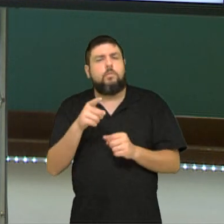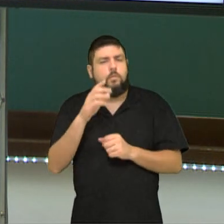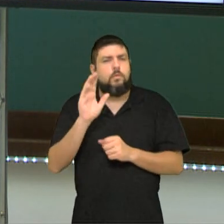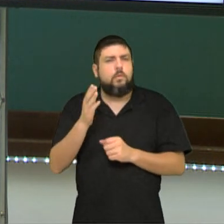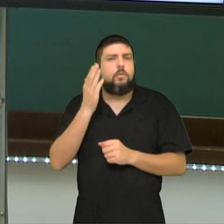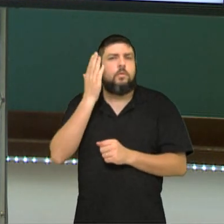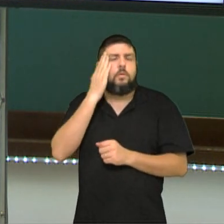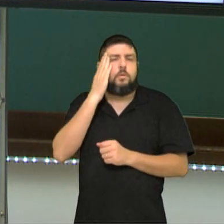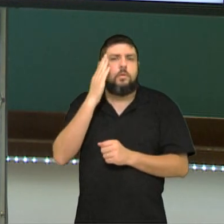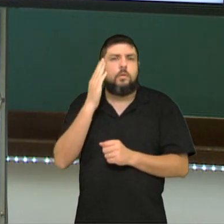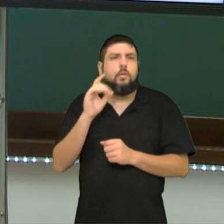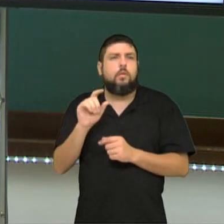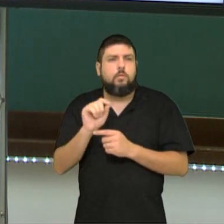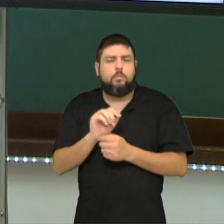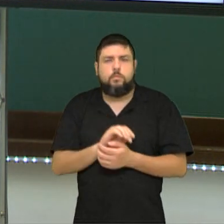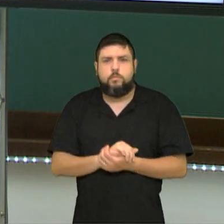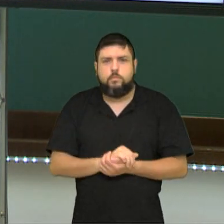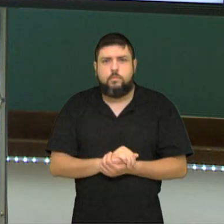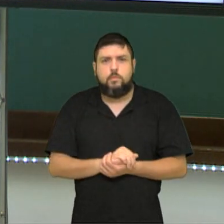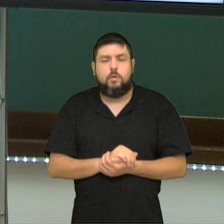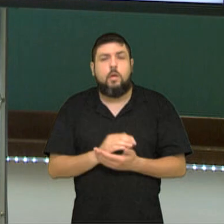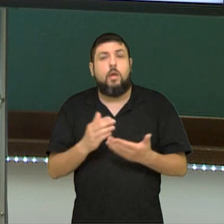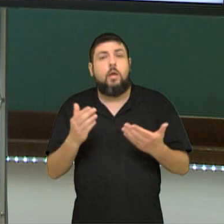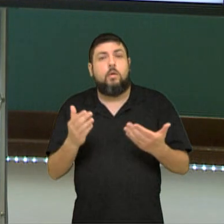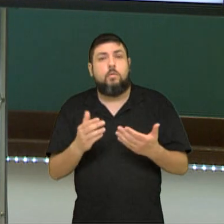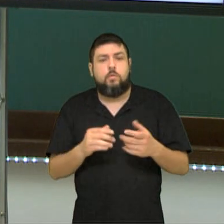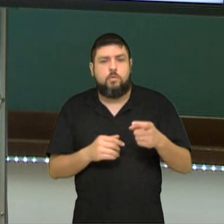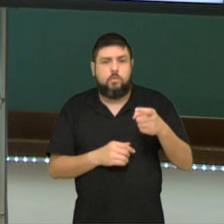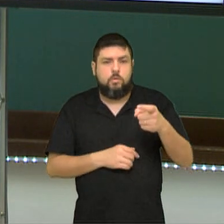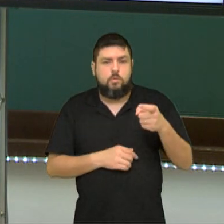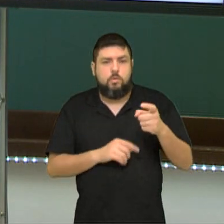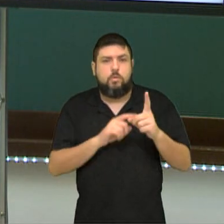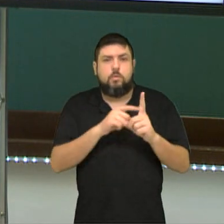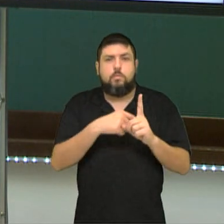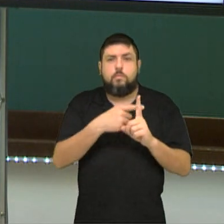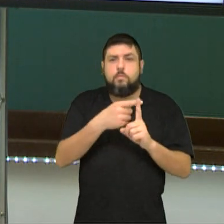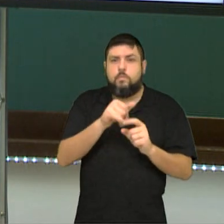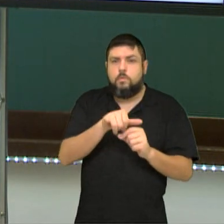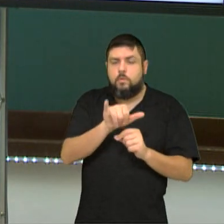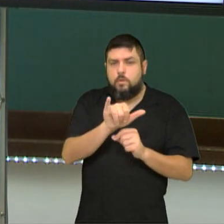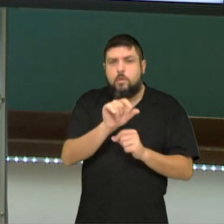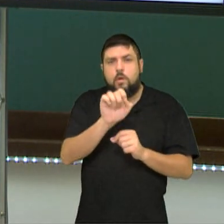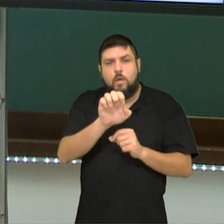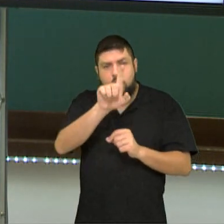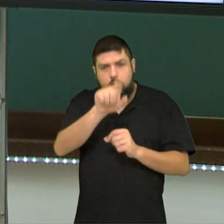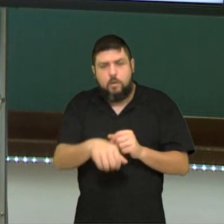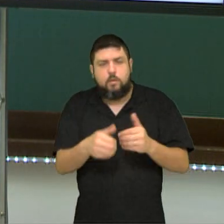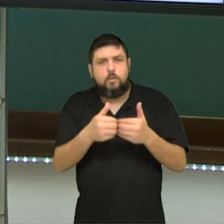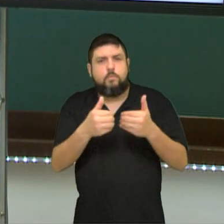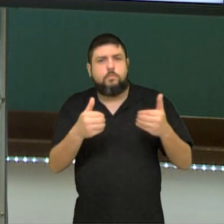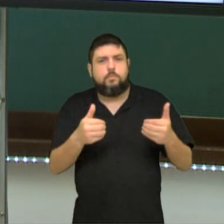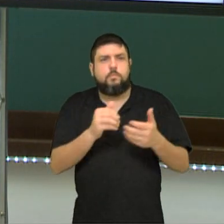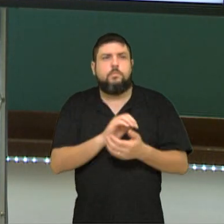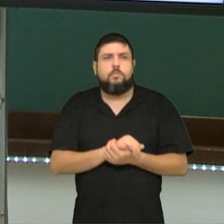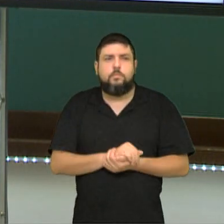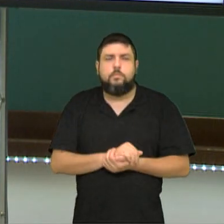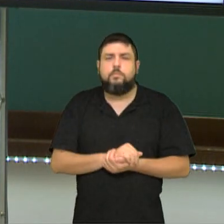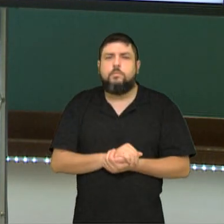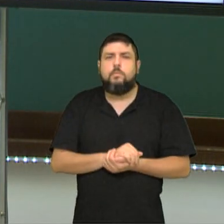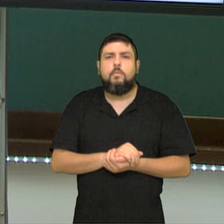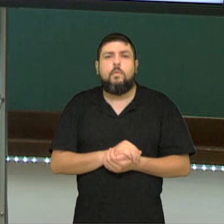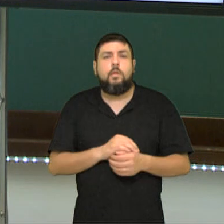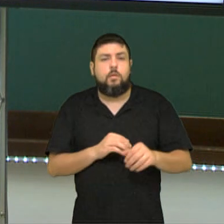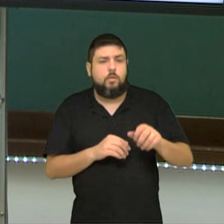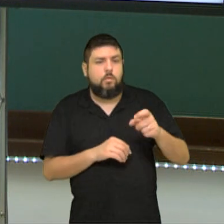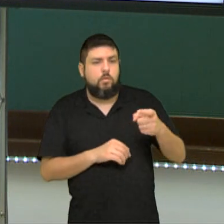fazer, termo comum em evidência. Agora, x mais y é o termo comum. E eu coloco ele numa multiplicação. X